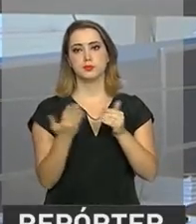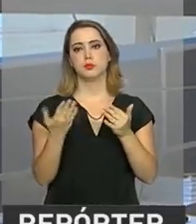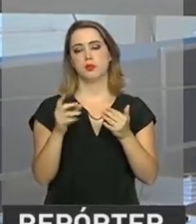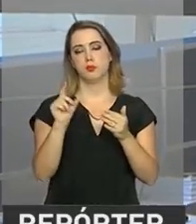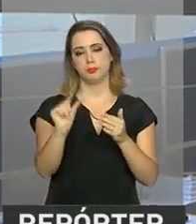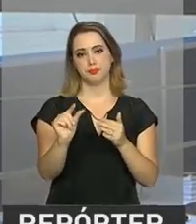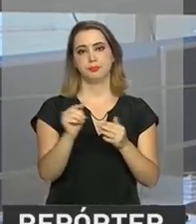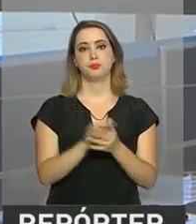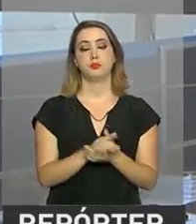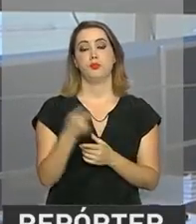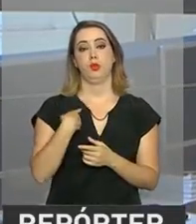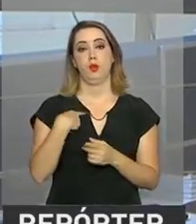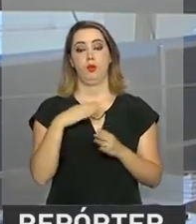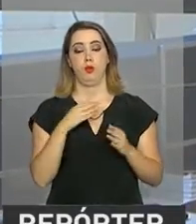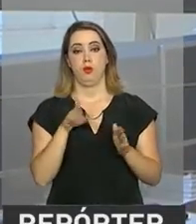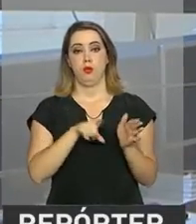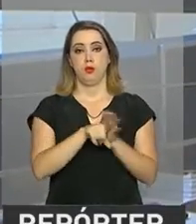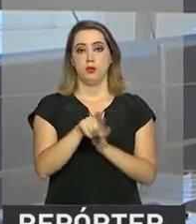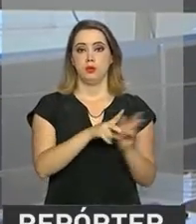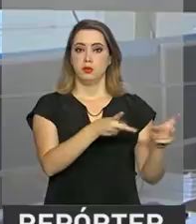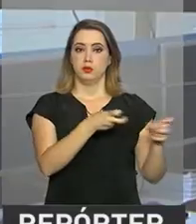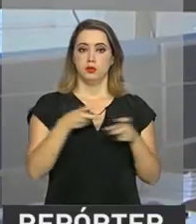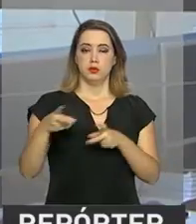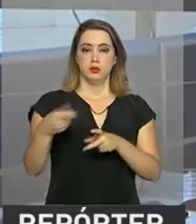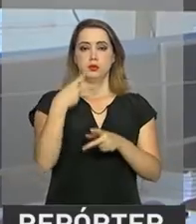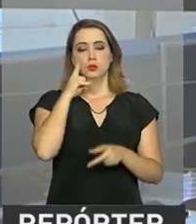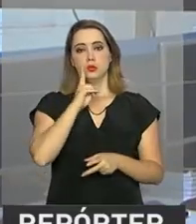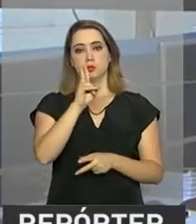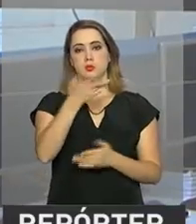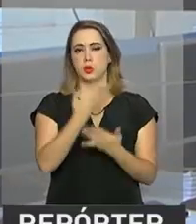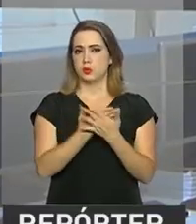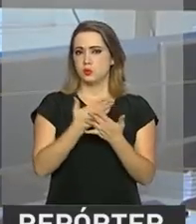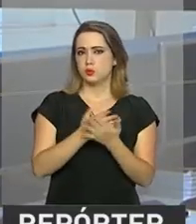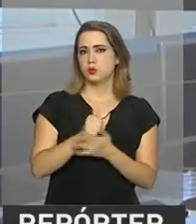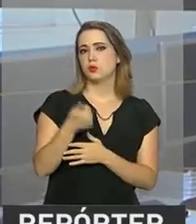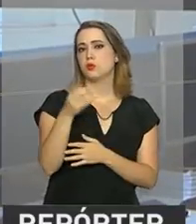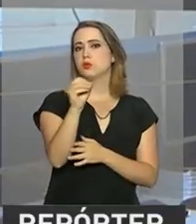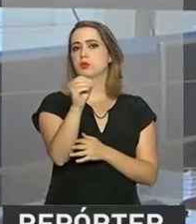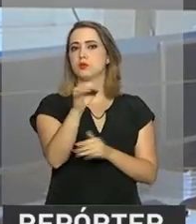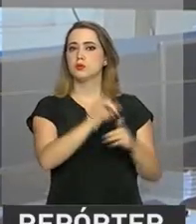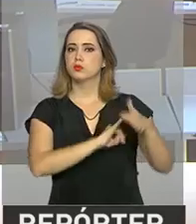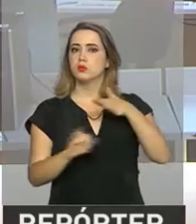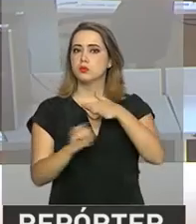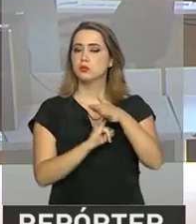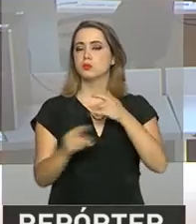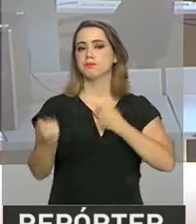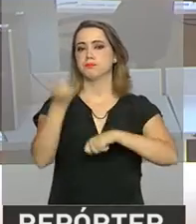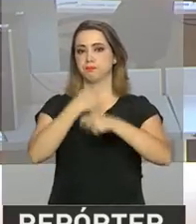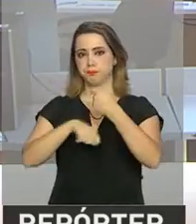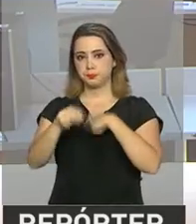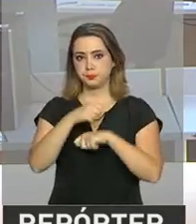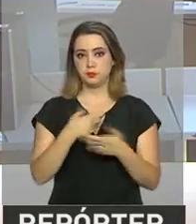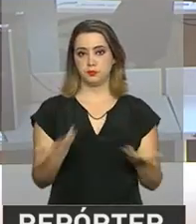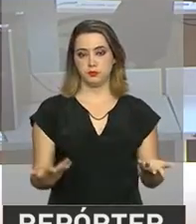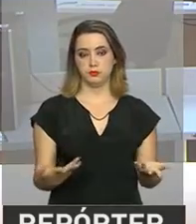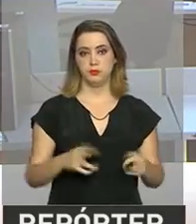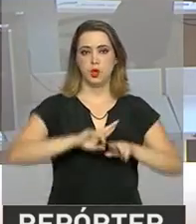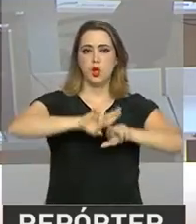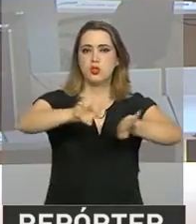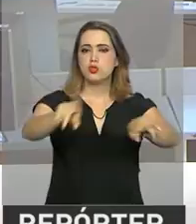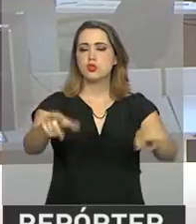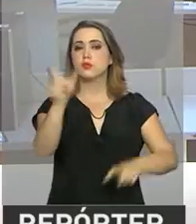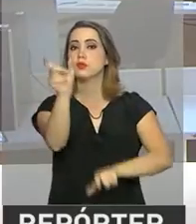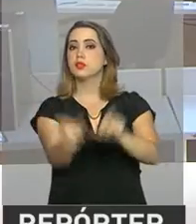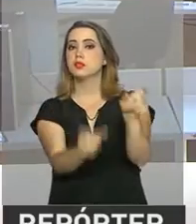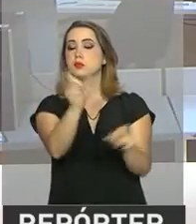para saber as expectativas de analistas de mais de cem instituições financeiras muita gente que viaja para o exterior